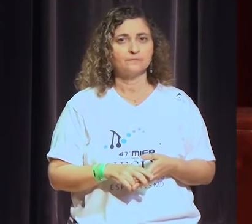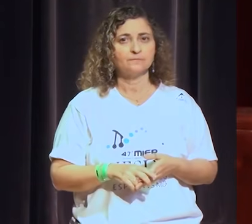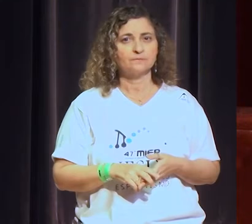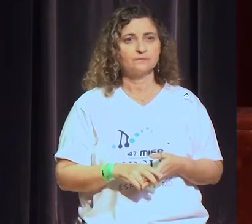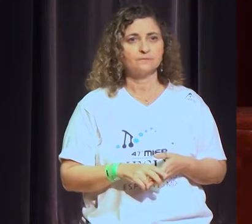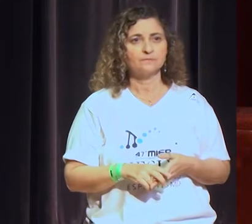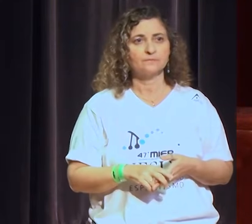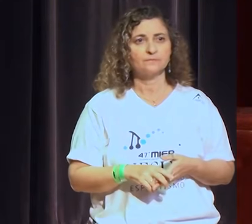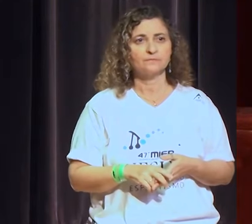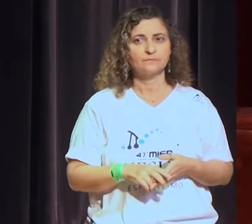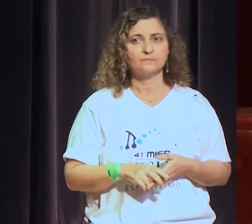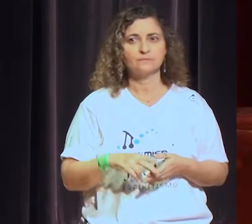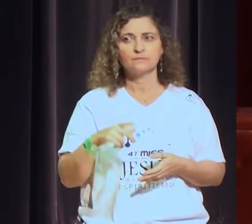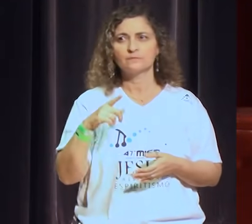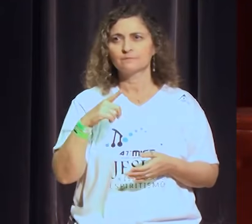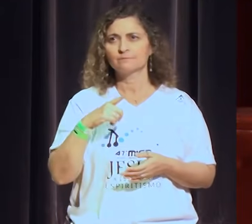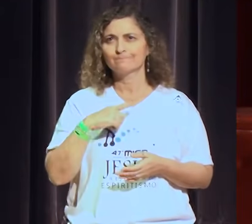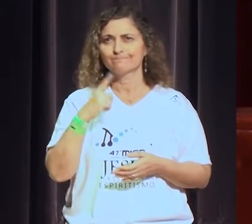Claro!